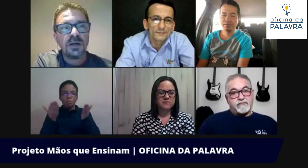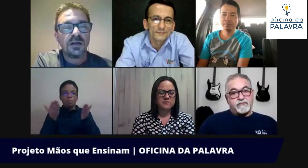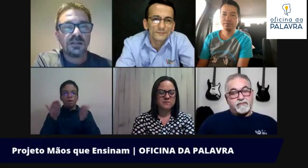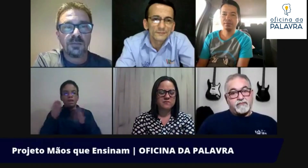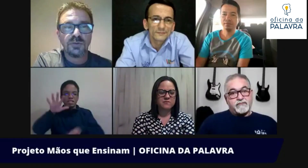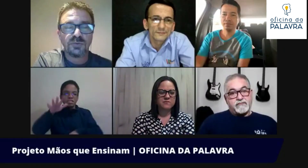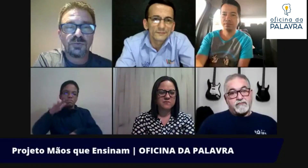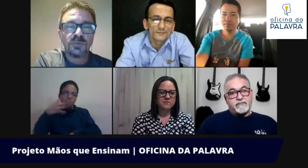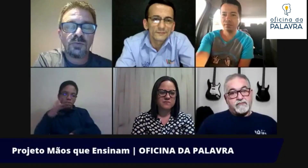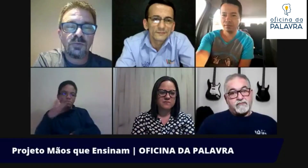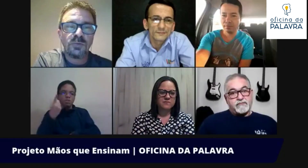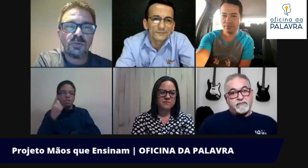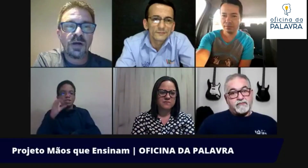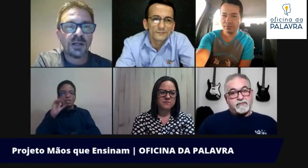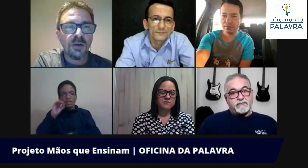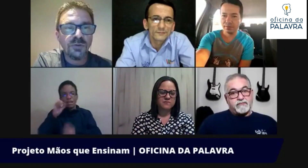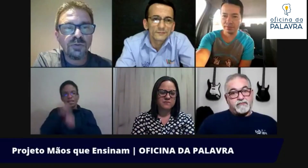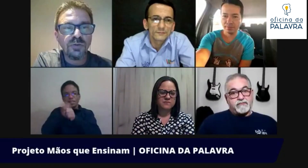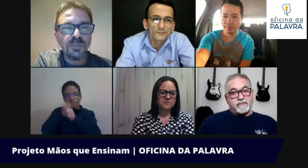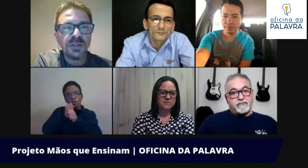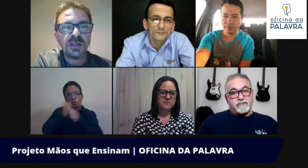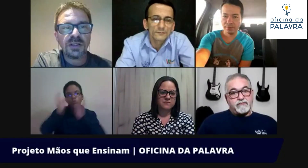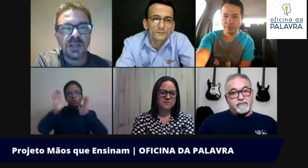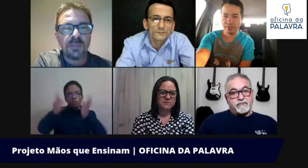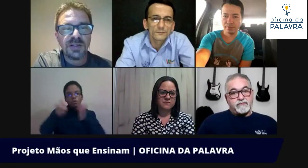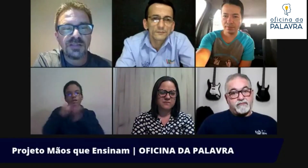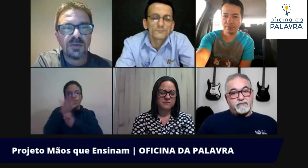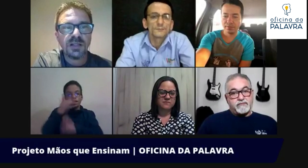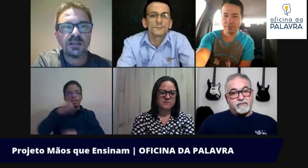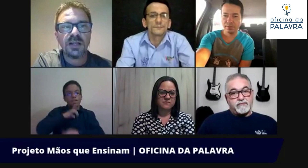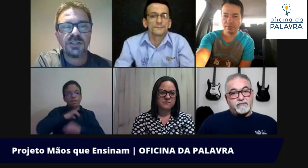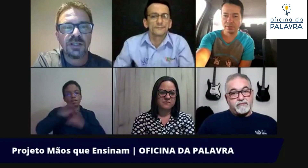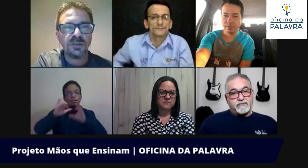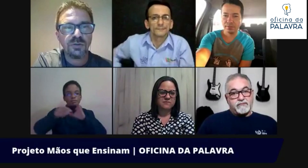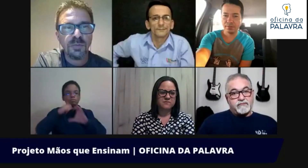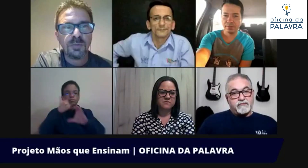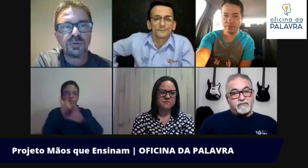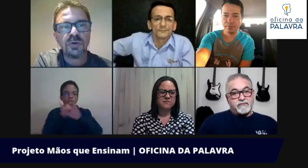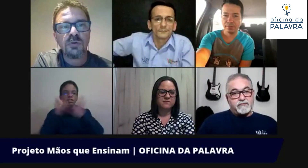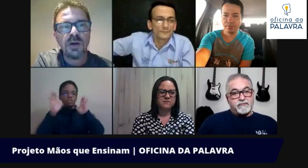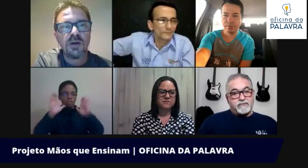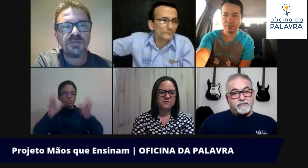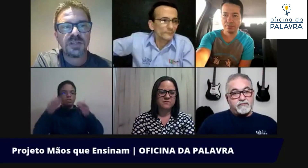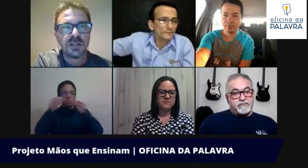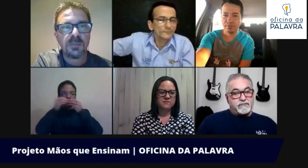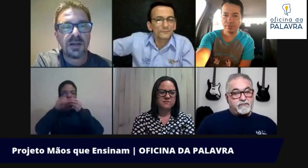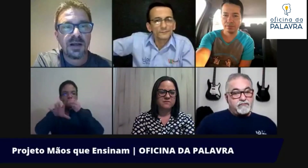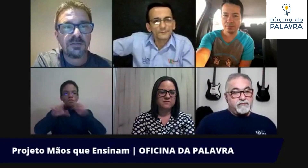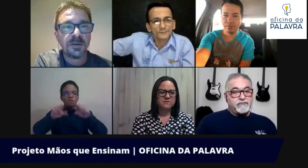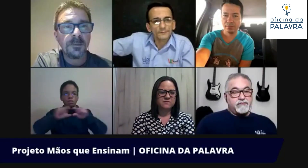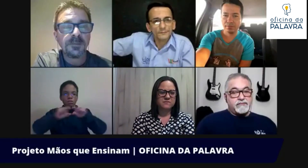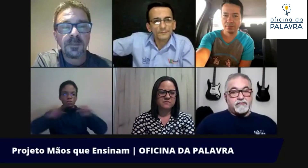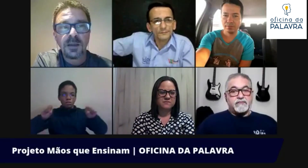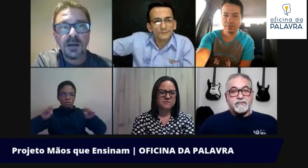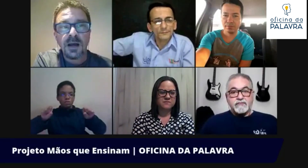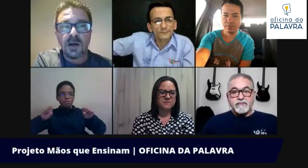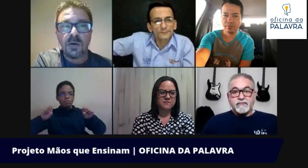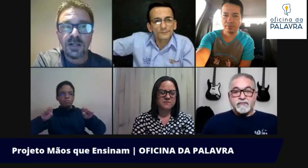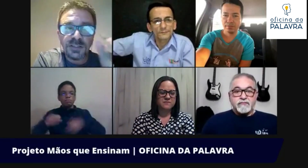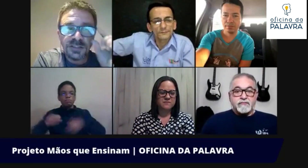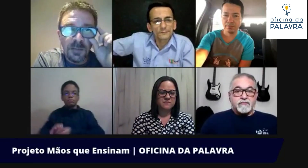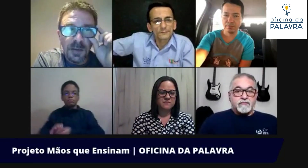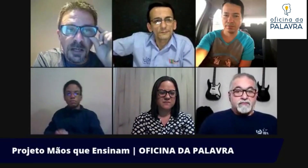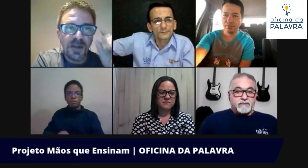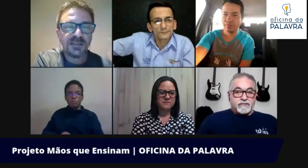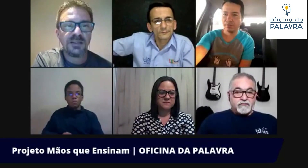anos. Temos um canal no YouTube, que já apareceu aqui na legenda, youtube.com/Oficina da Palavra.